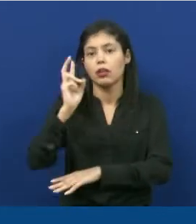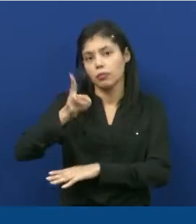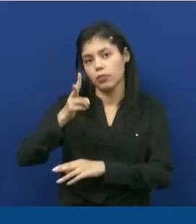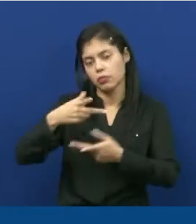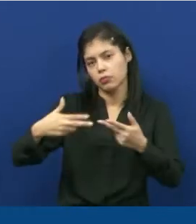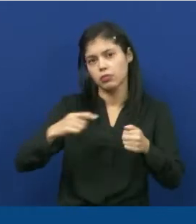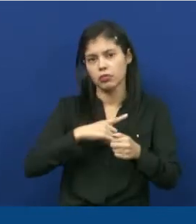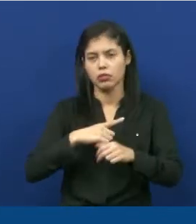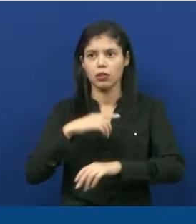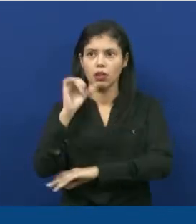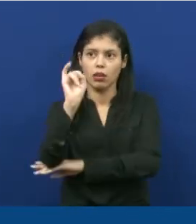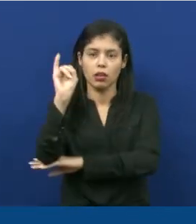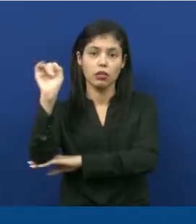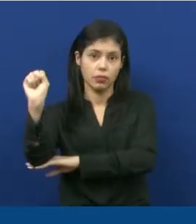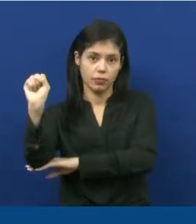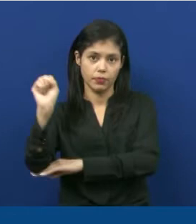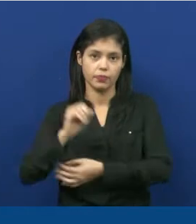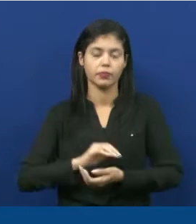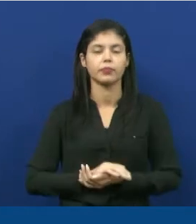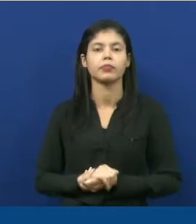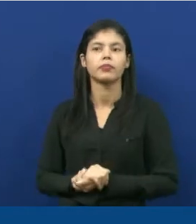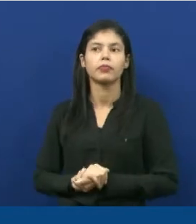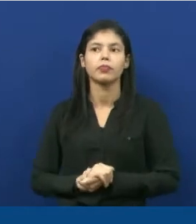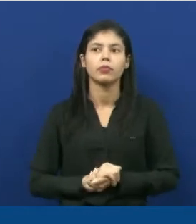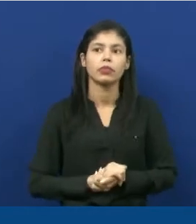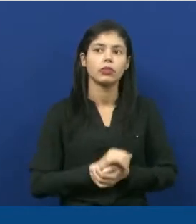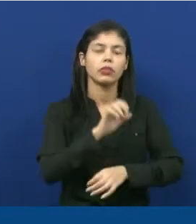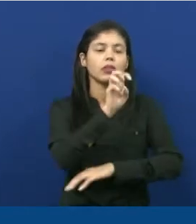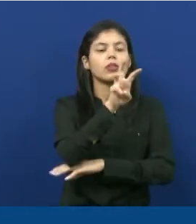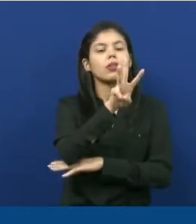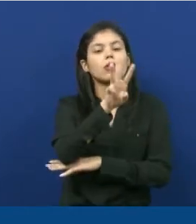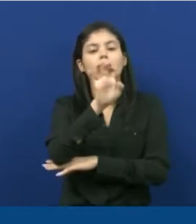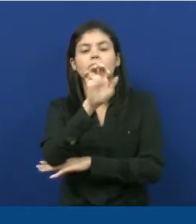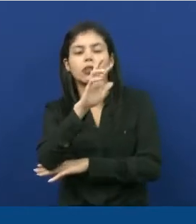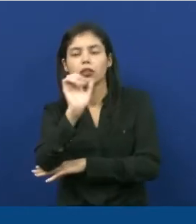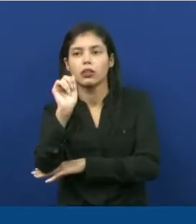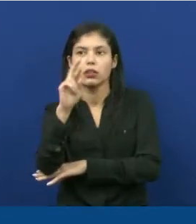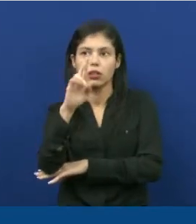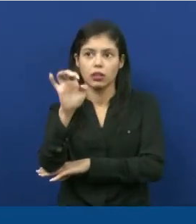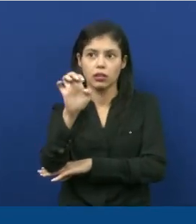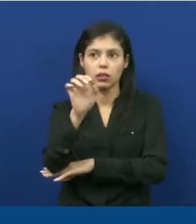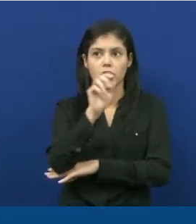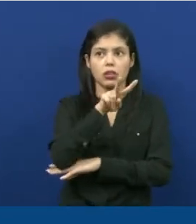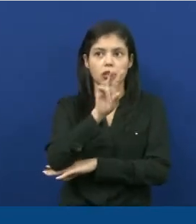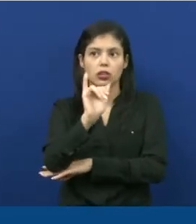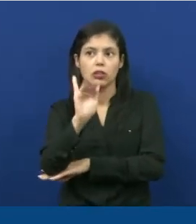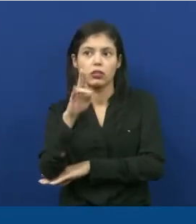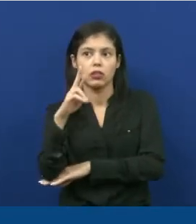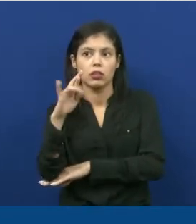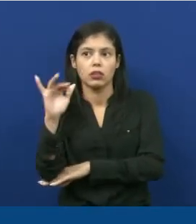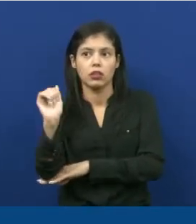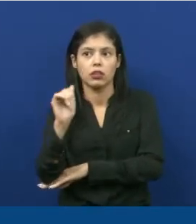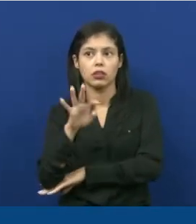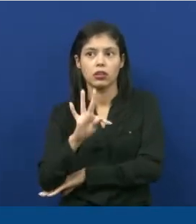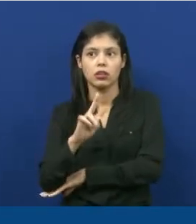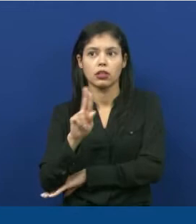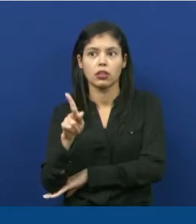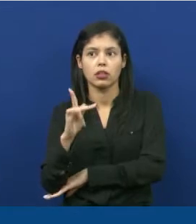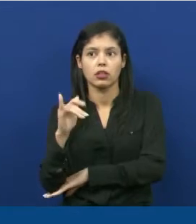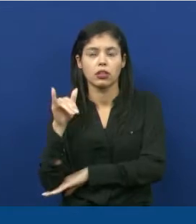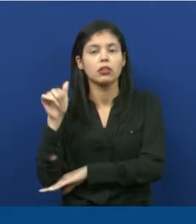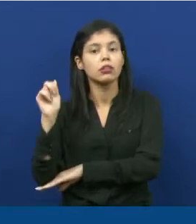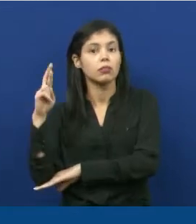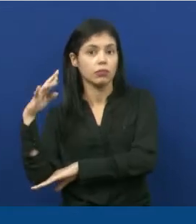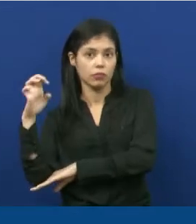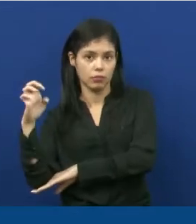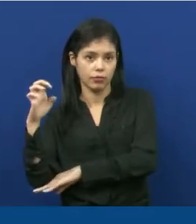quando a gente está se referindo a um animal, é o it. We are. You are. They are. Então,